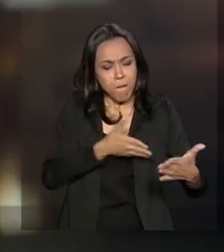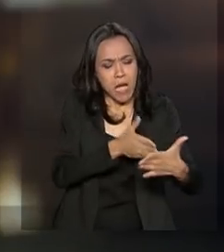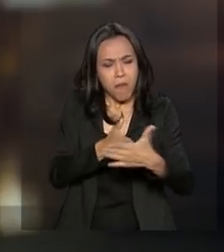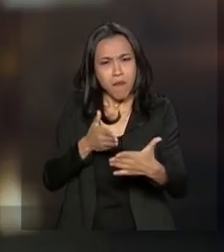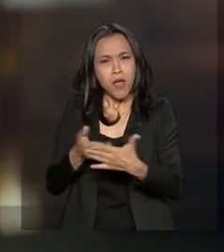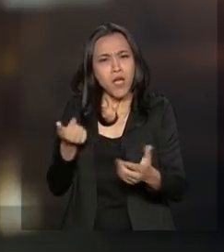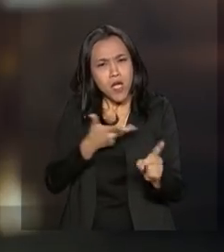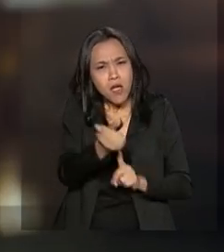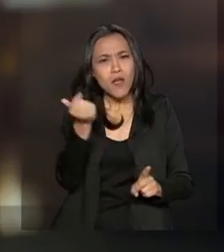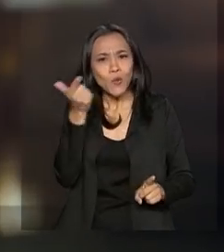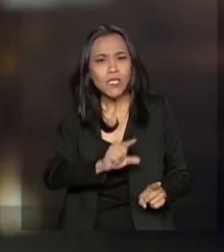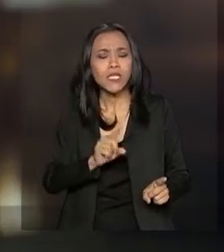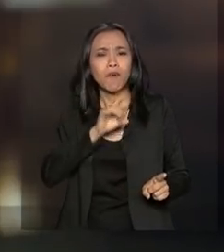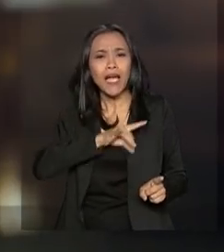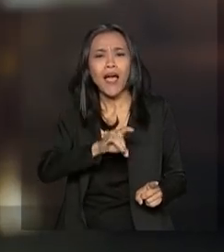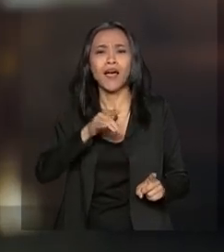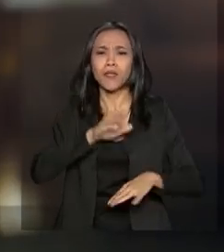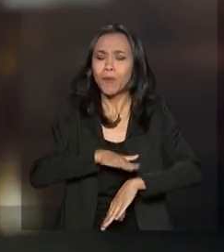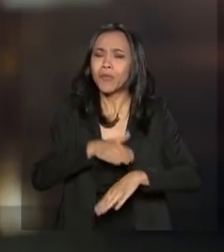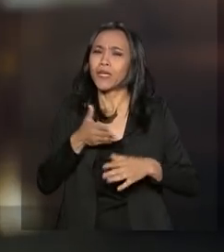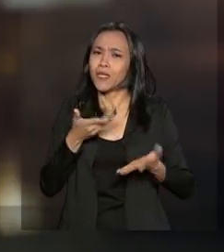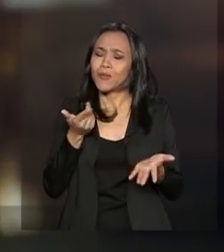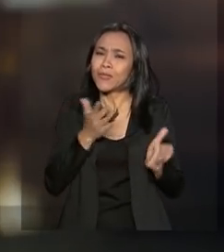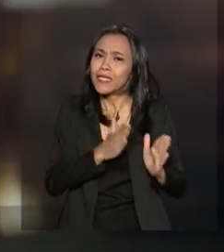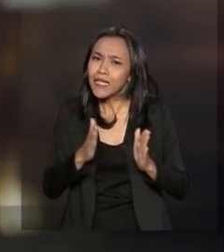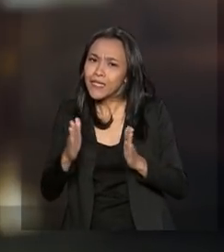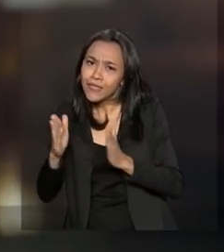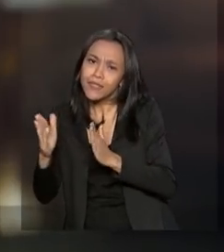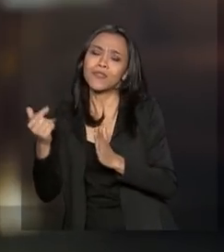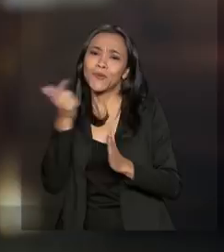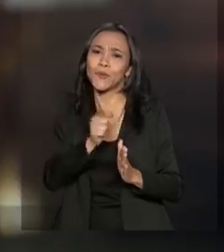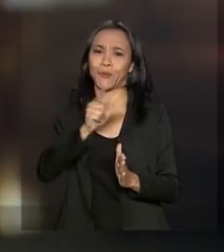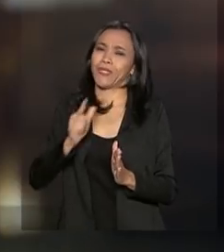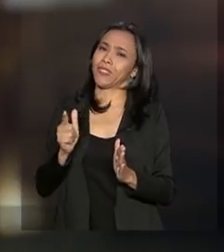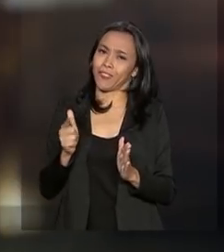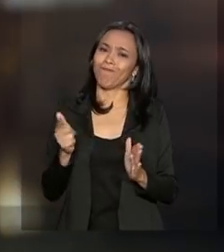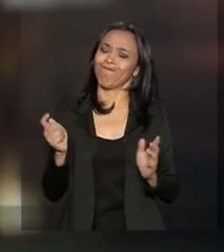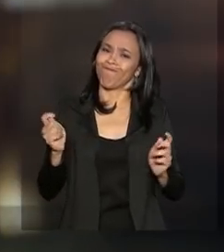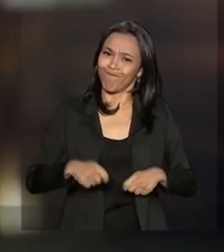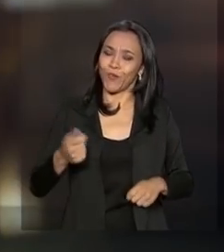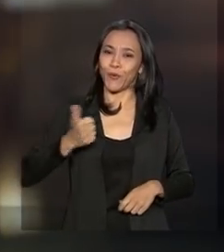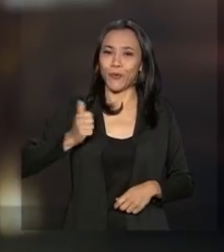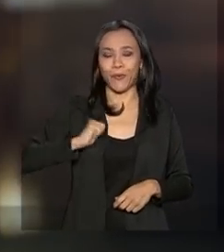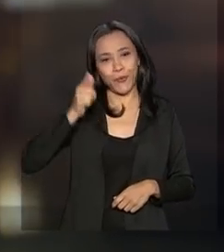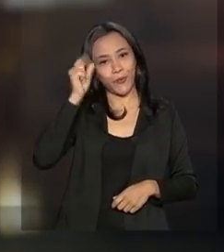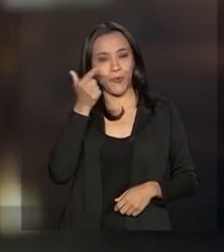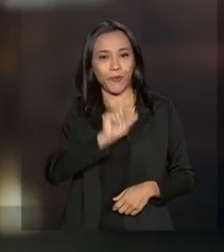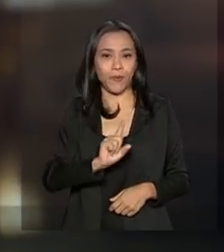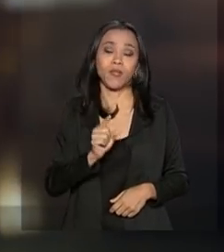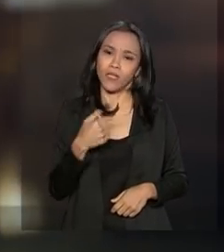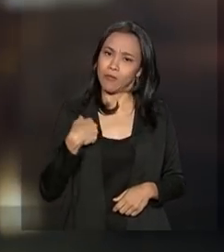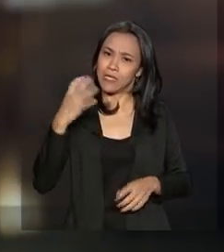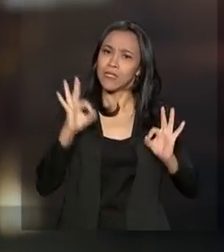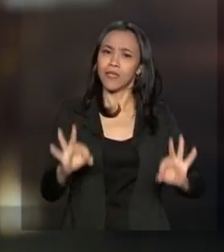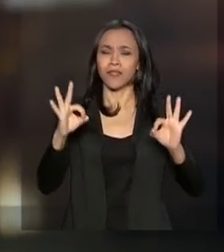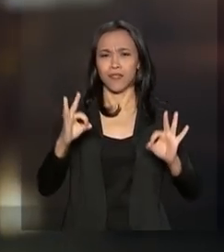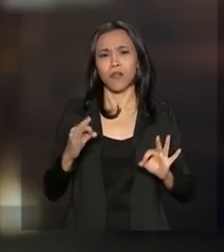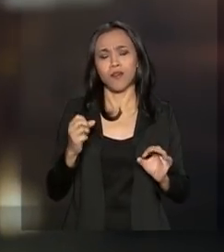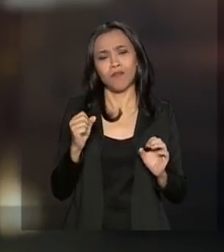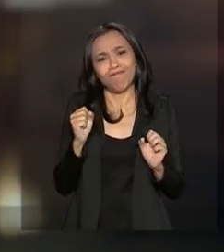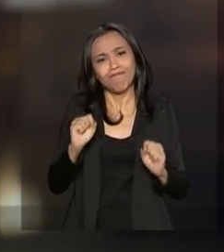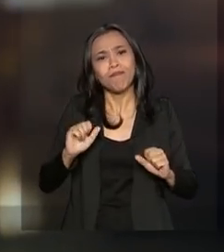vencido, cada momento vivido, cada conquista feita. E tenho certeza, gostaria de ter dado um